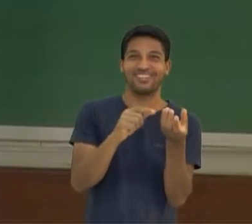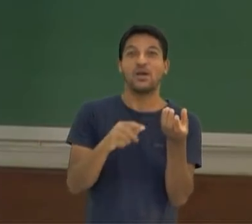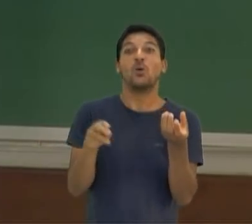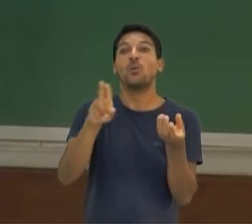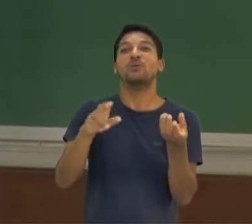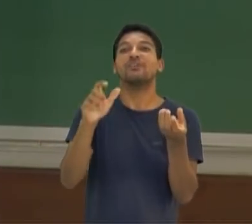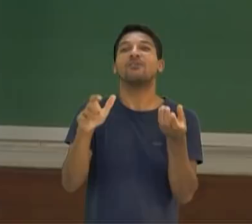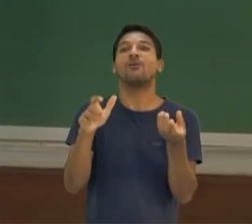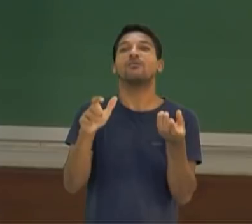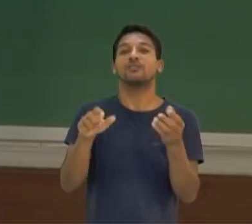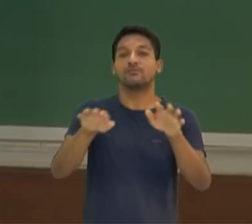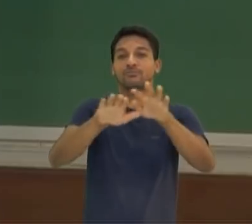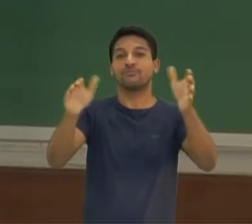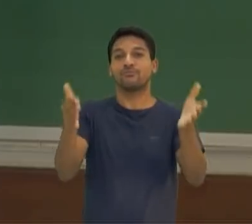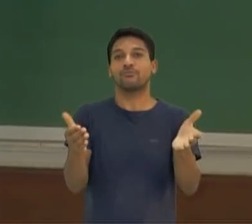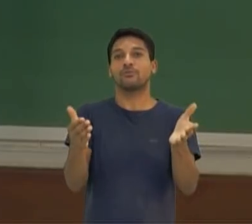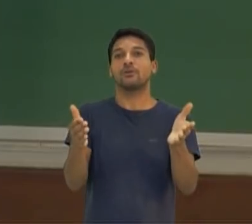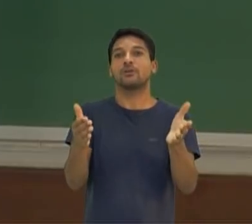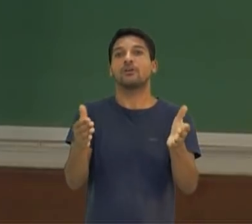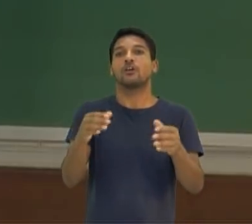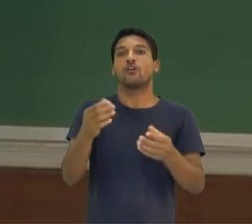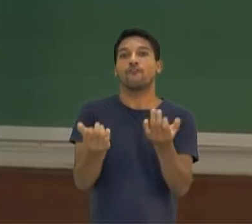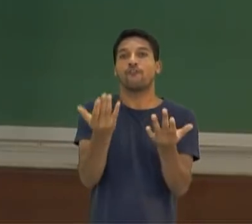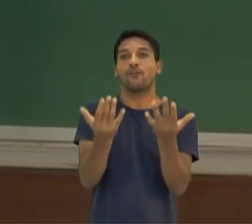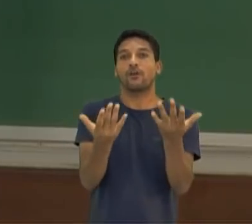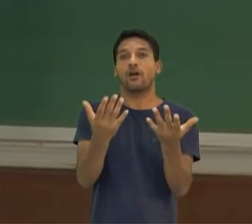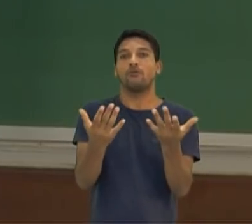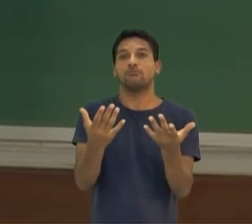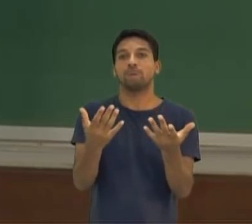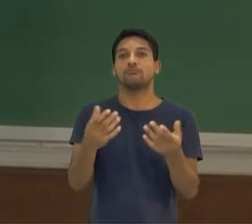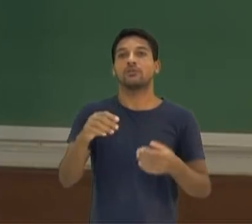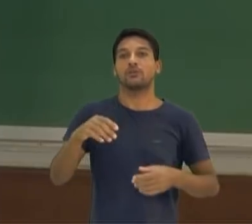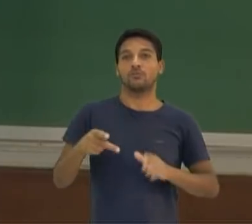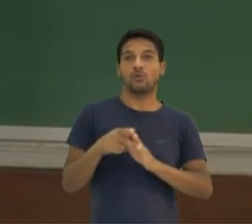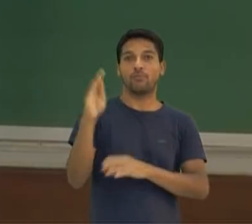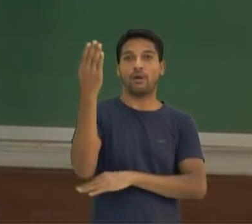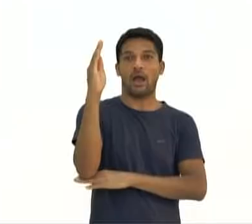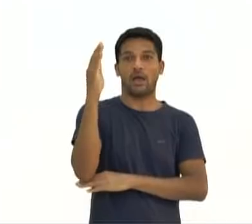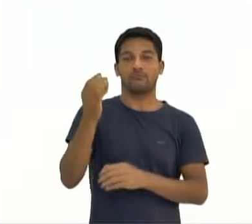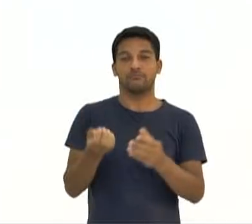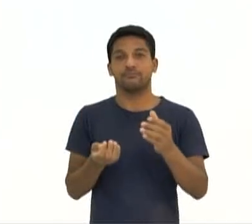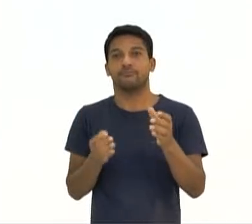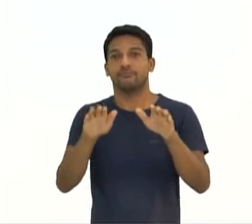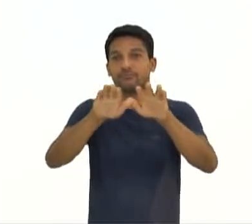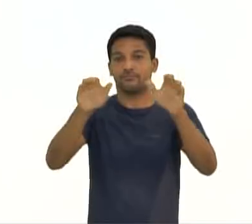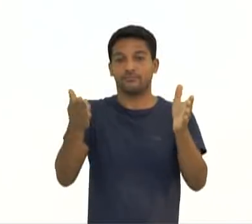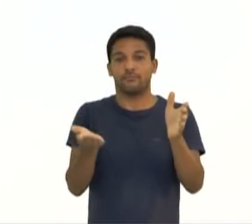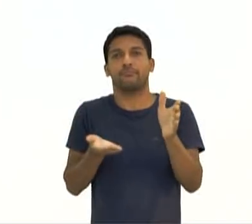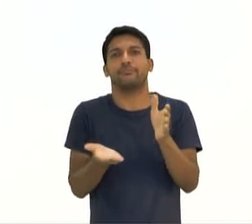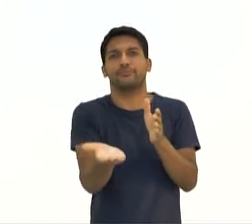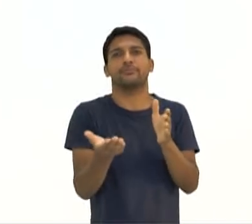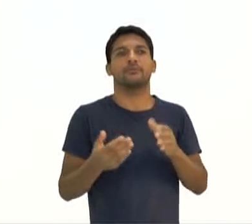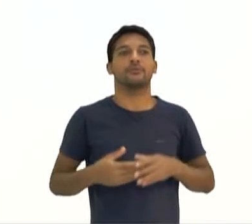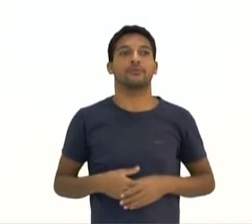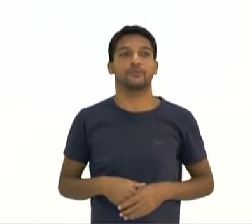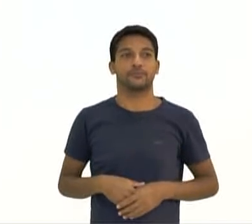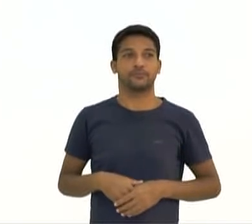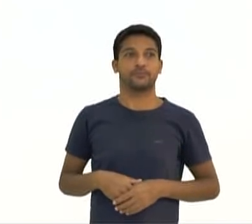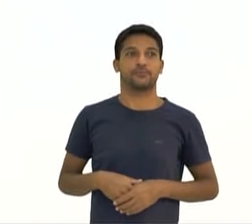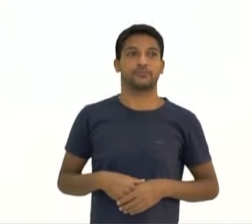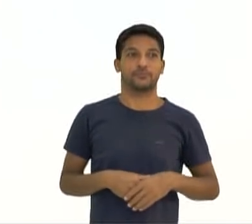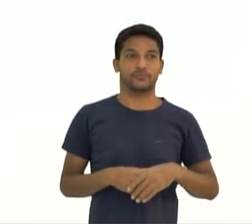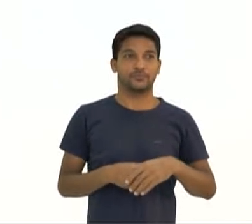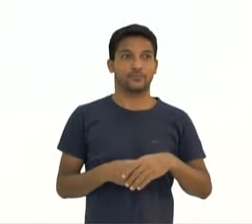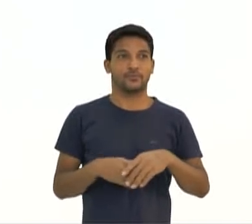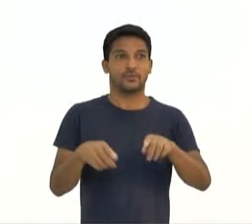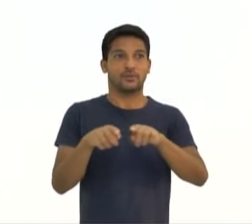também da indústria. O coque possui grande importância na parte de metalúrgica, né? E é utilizado também como combustível fóssil. O